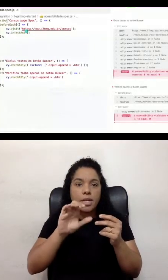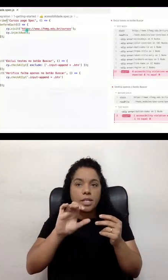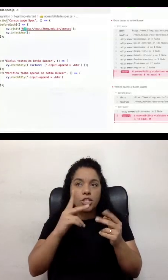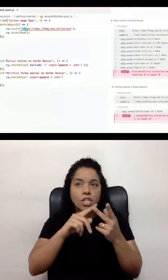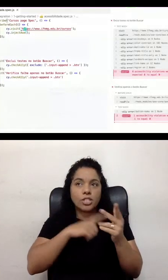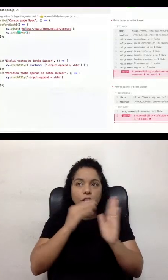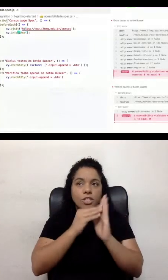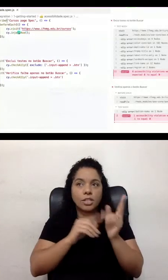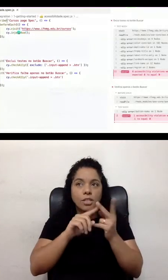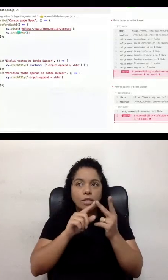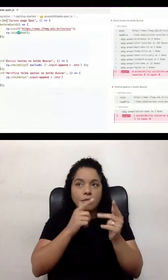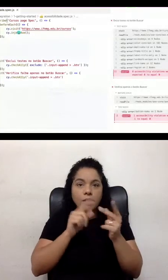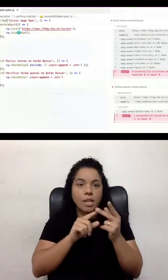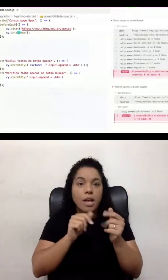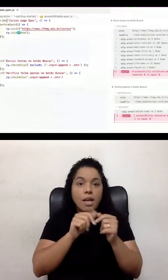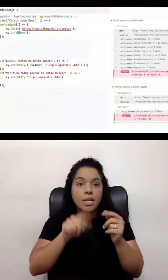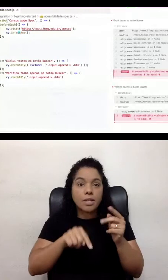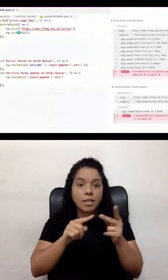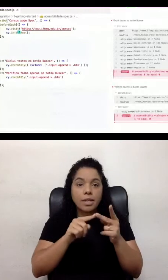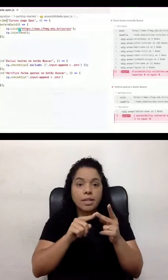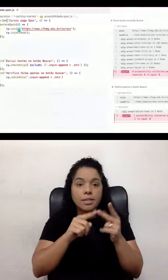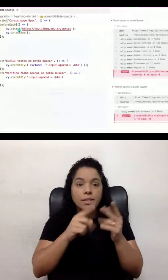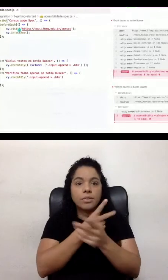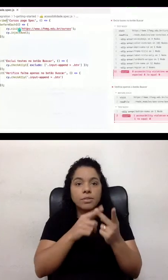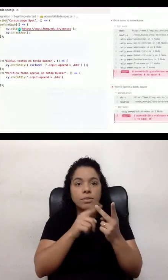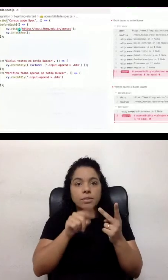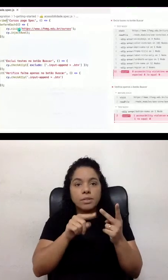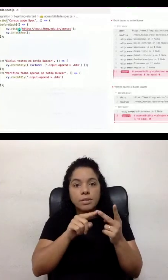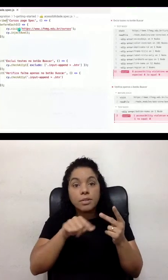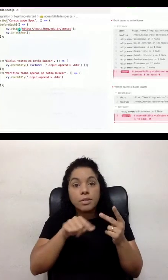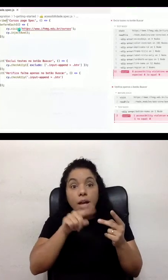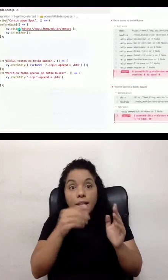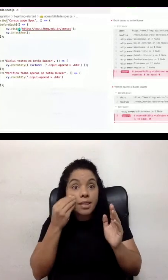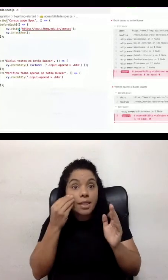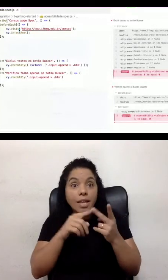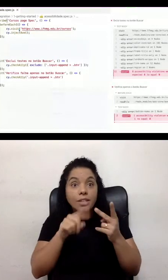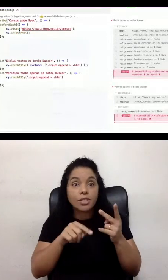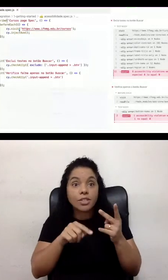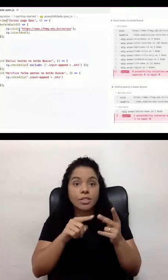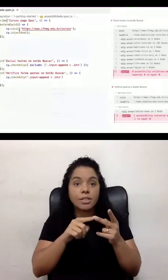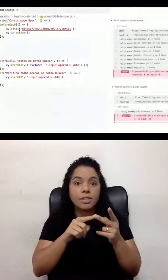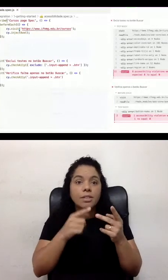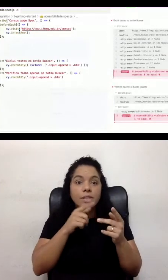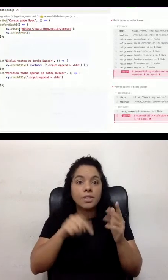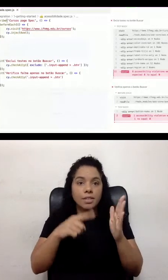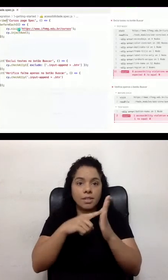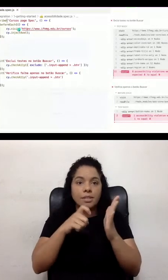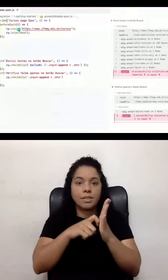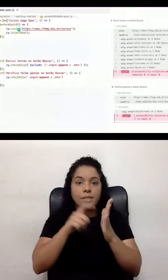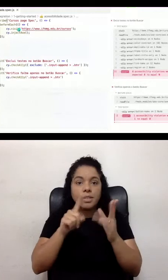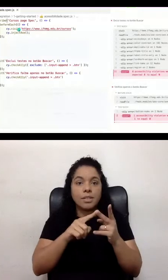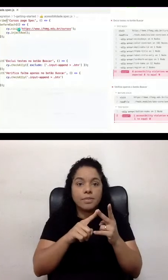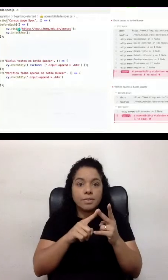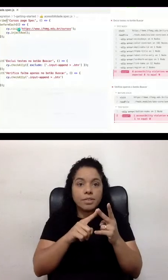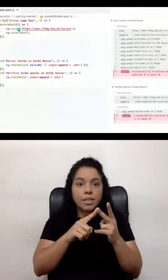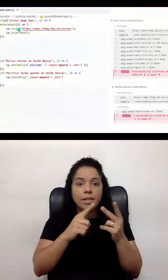Axe, porque ele faz isso em todos os testes, ele tem que fazer. Então, eu já trouxe aqui, antes dele começar a executar os testes em si, eu